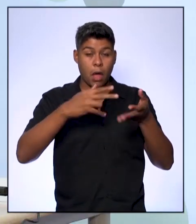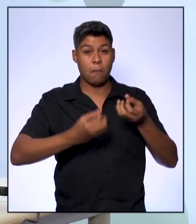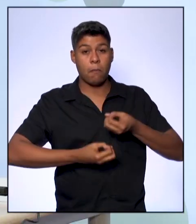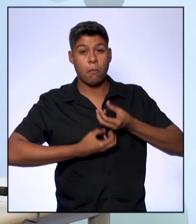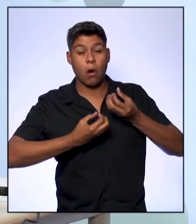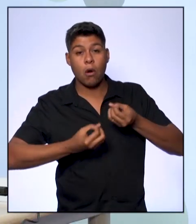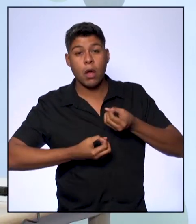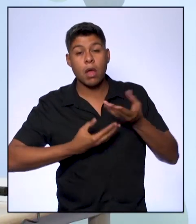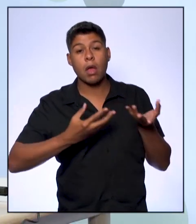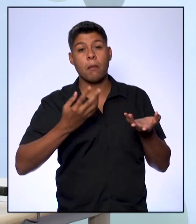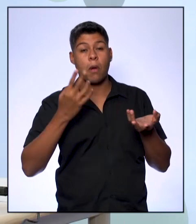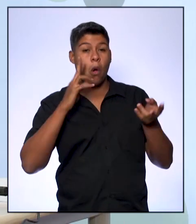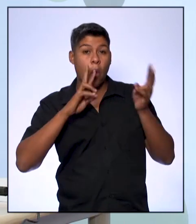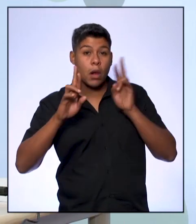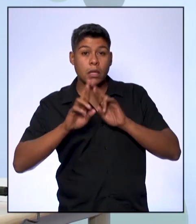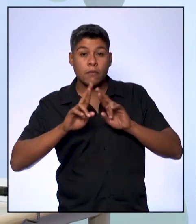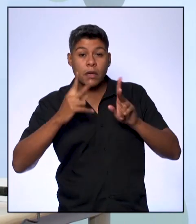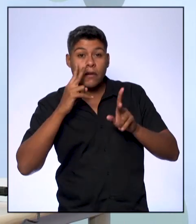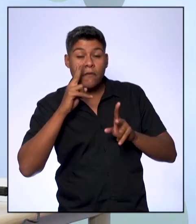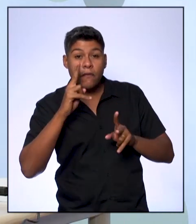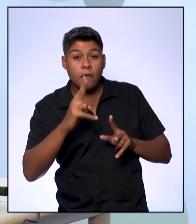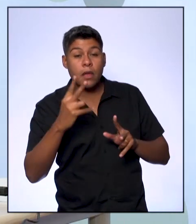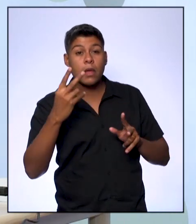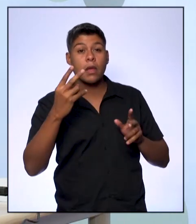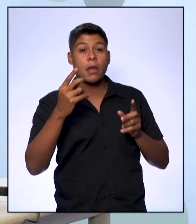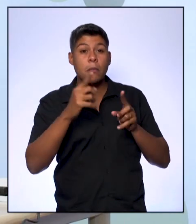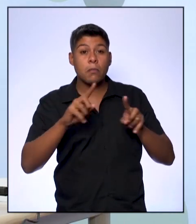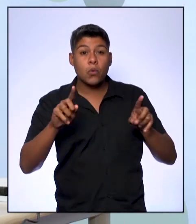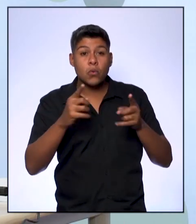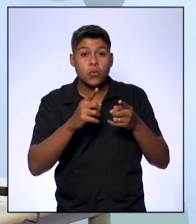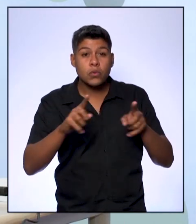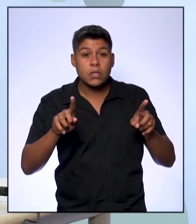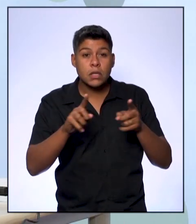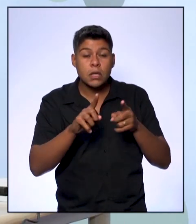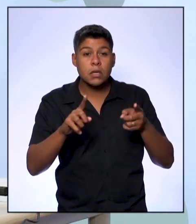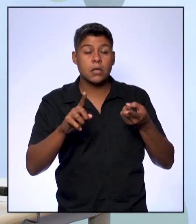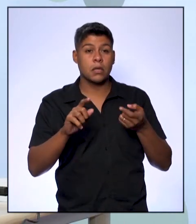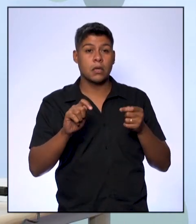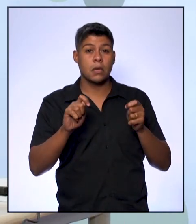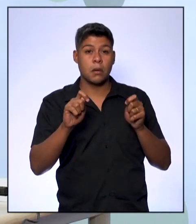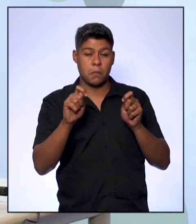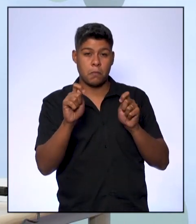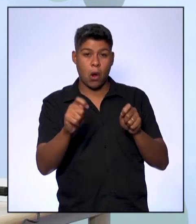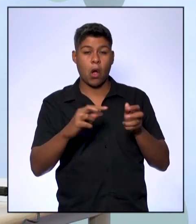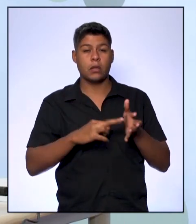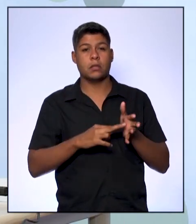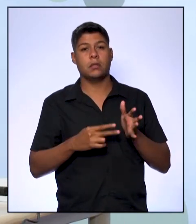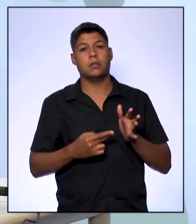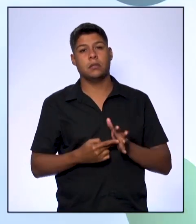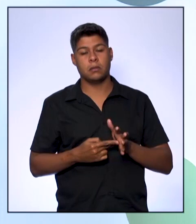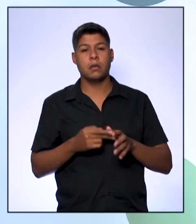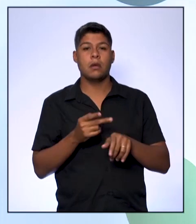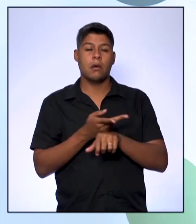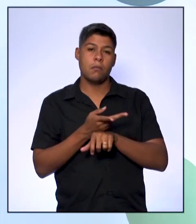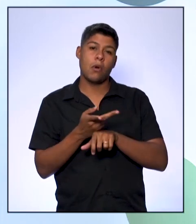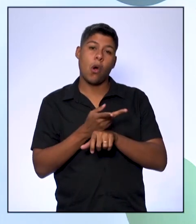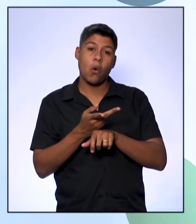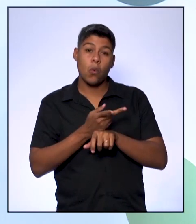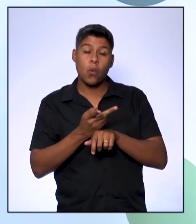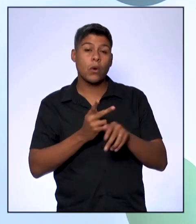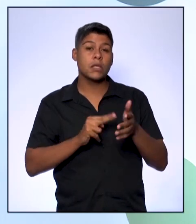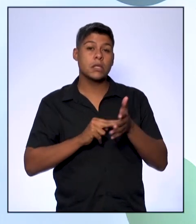poemas com outro um outro olhar e vejo as suas músicas de uma maneira que você possa que tem mais significado procurando e